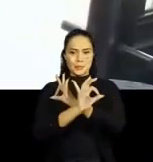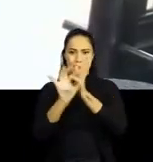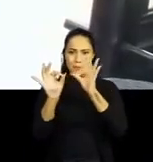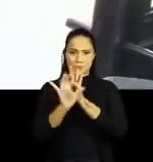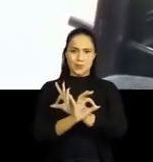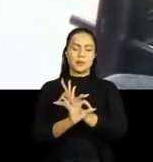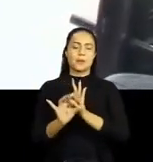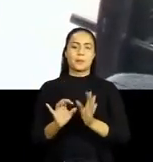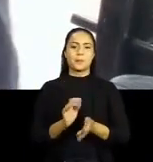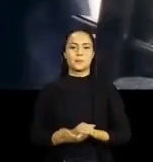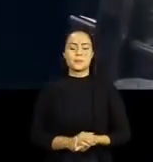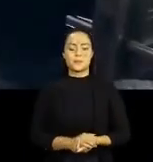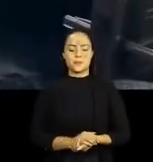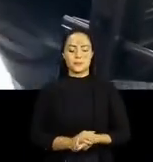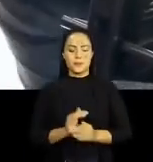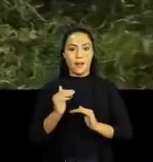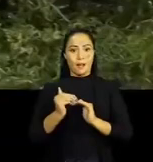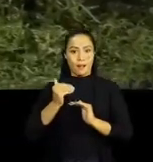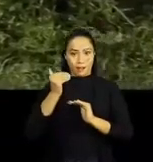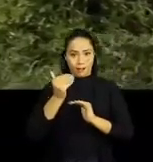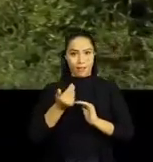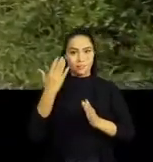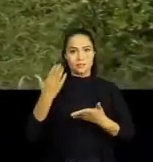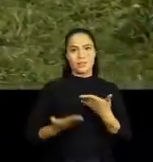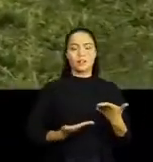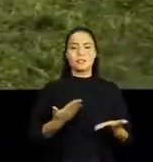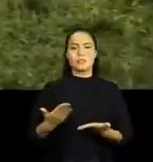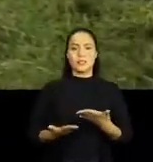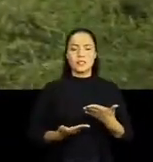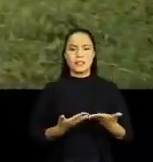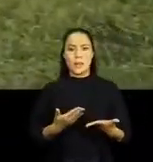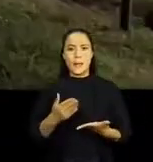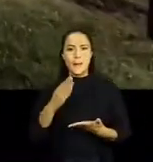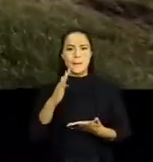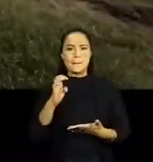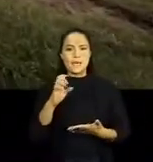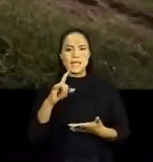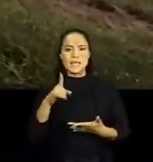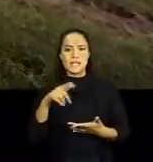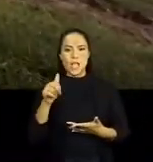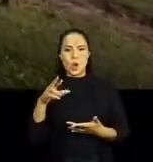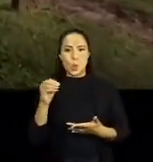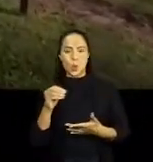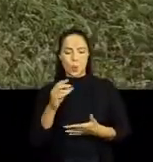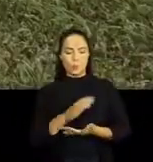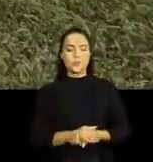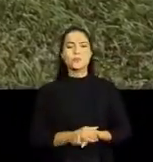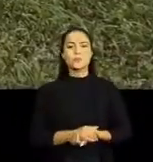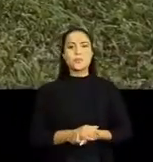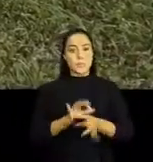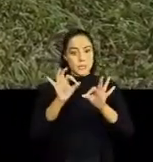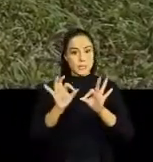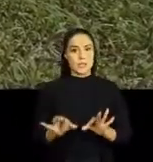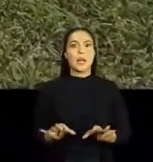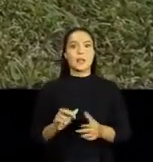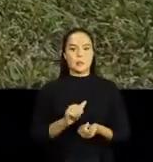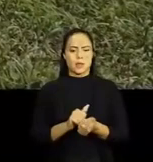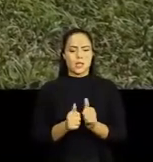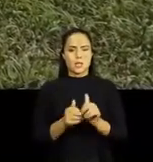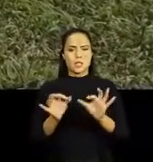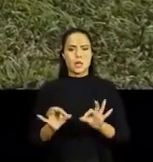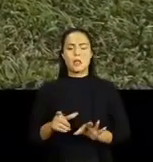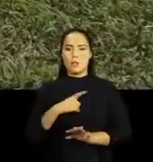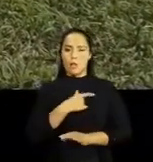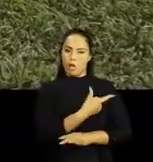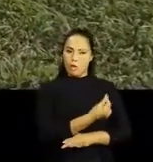excepcional. O projeto Silagem de Colostro, da extensionista rural da Emater Ascar de Pelotas, Mara Helena Salfield,